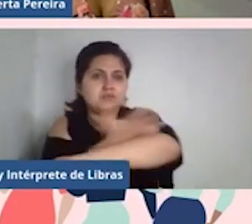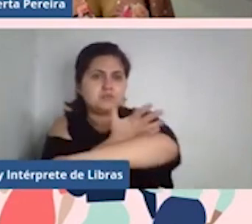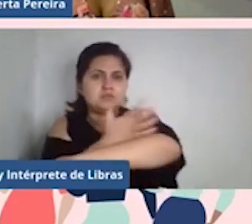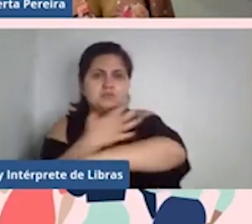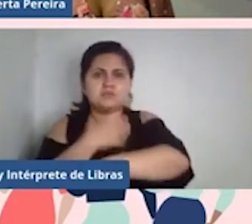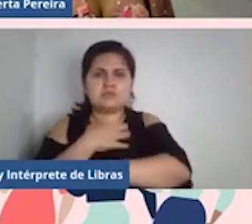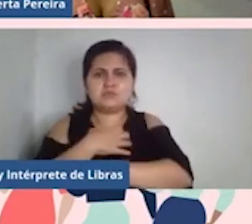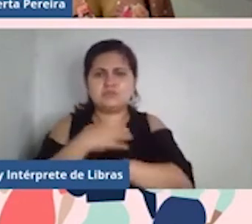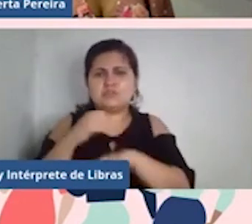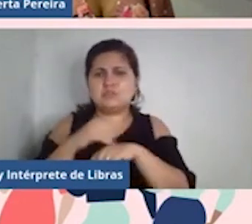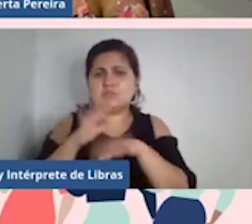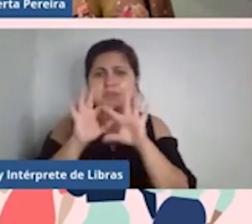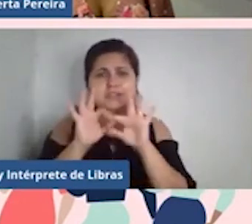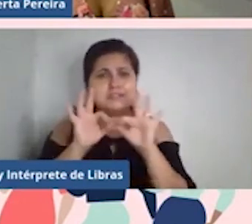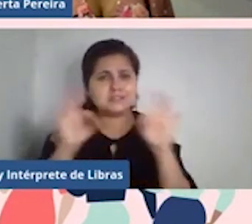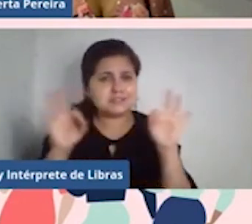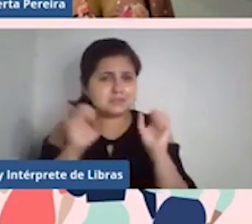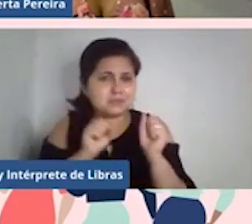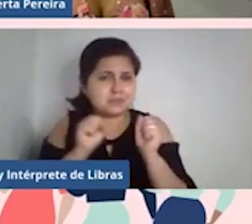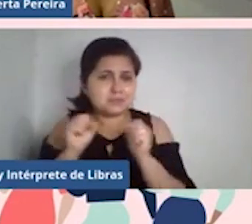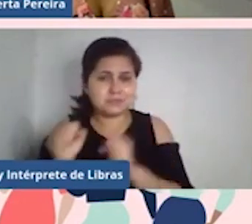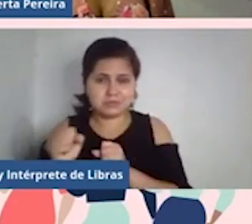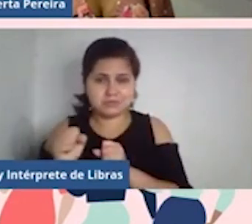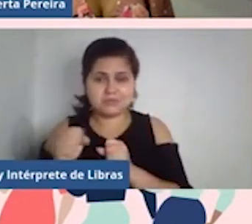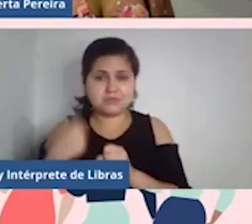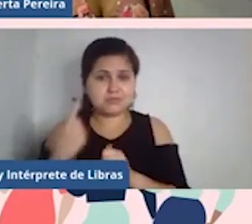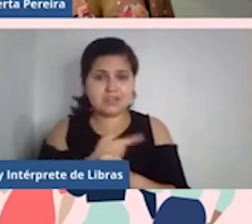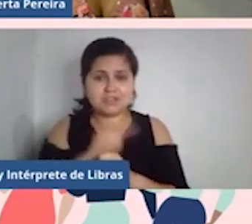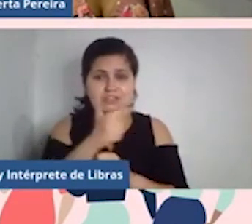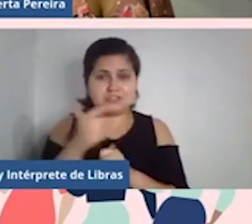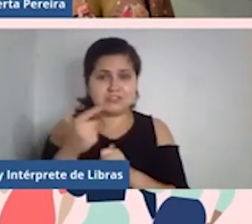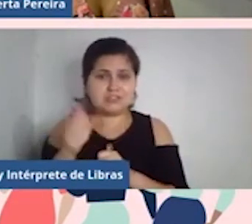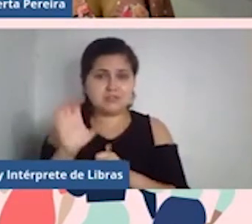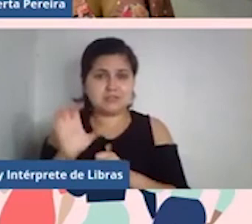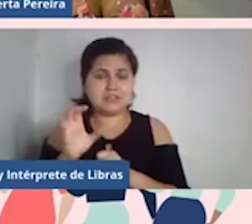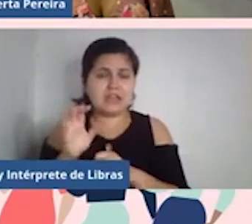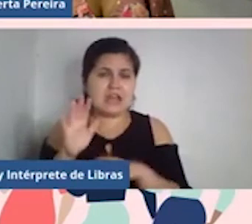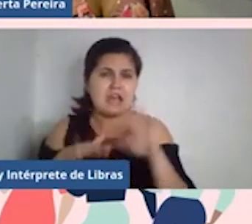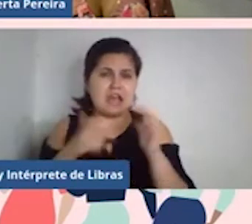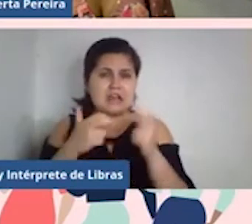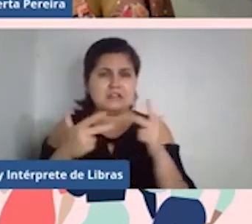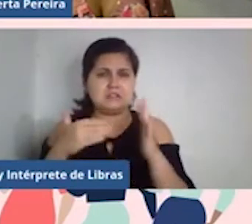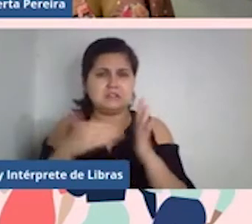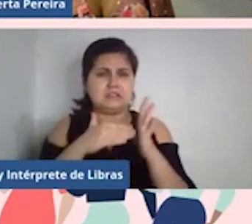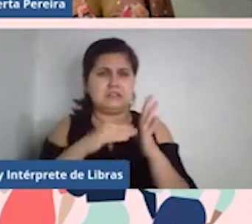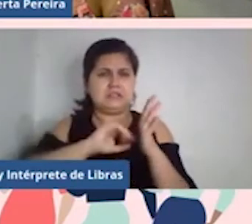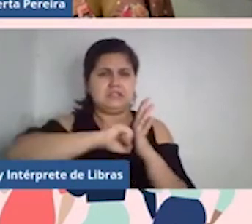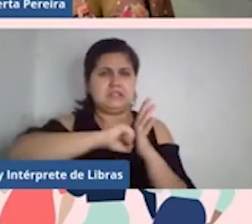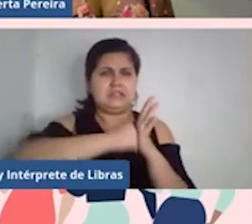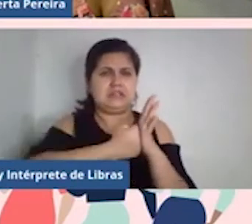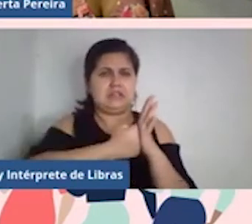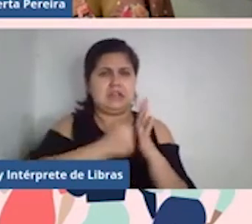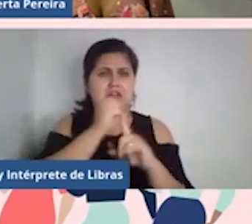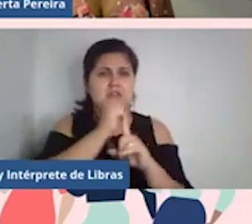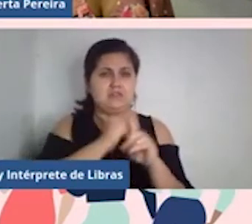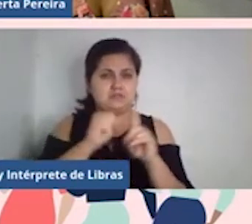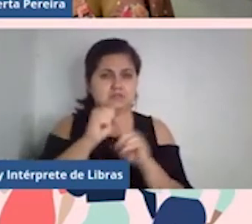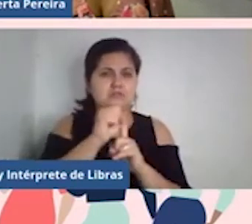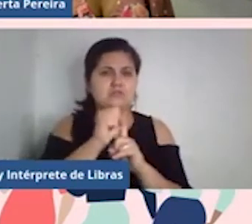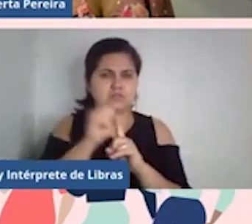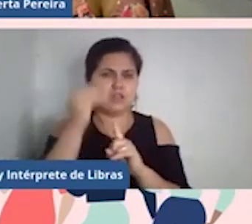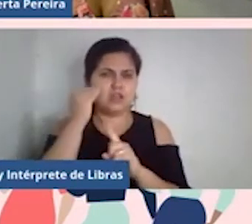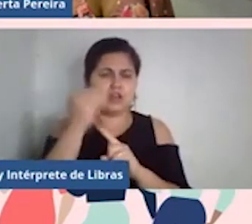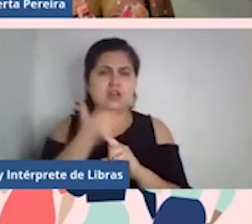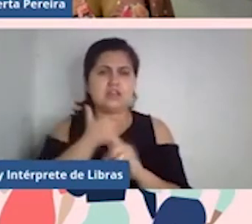mais simples possíveis, né? A gente não tem muitas vezes, aquela trava social de não